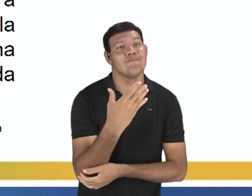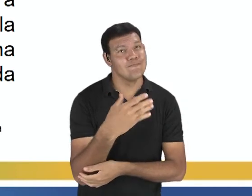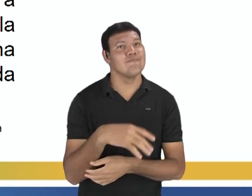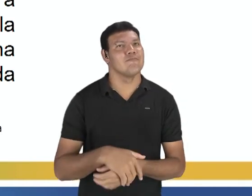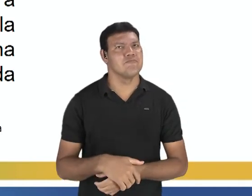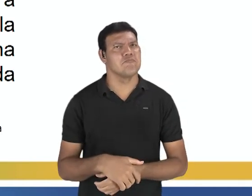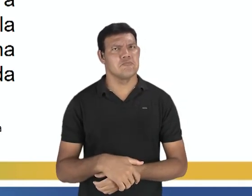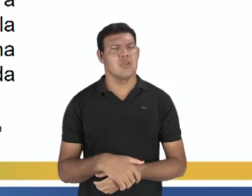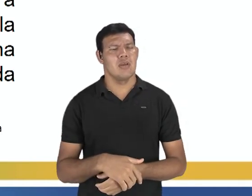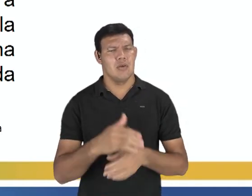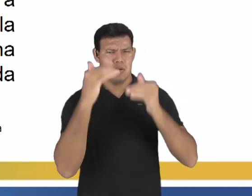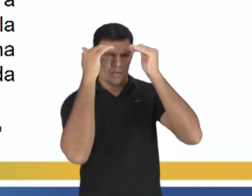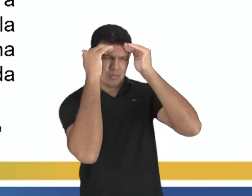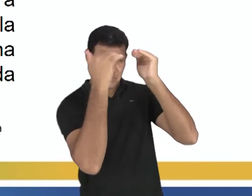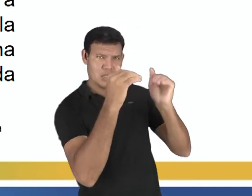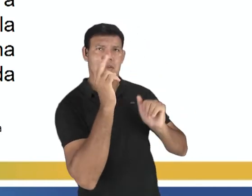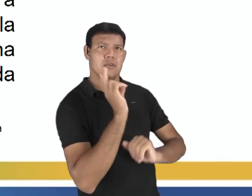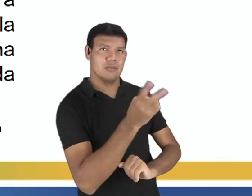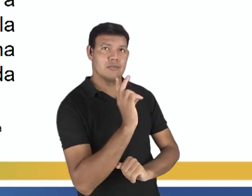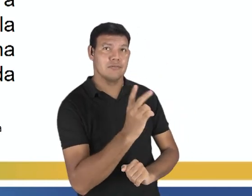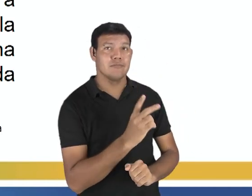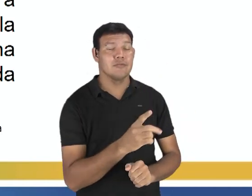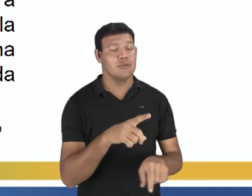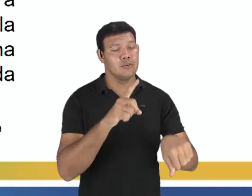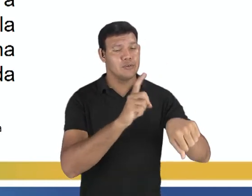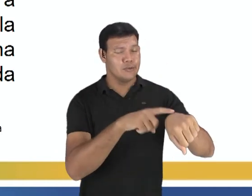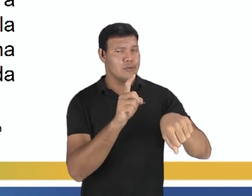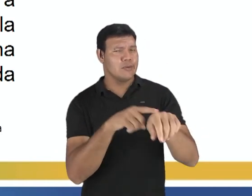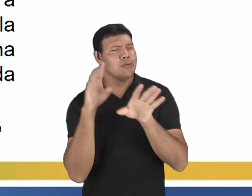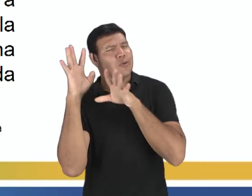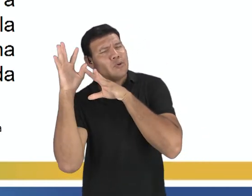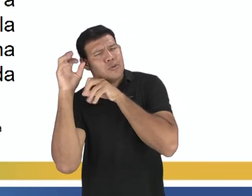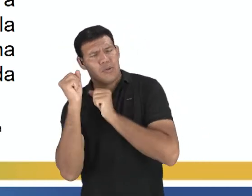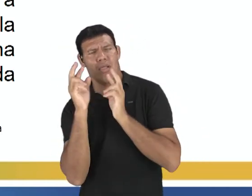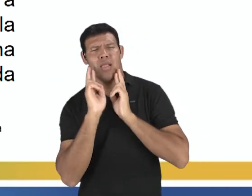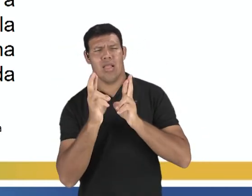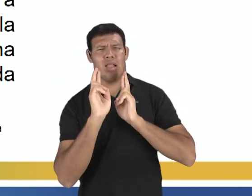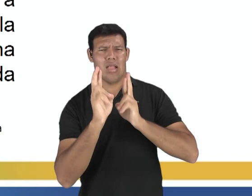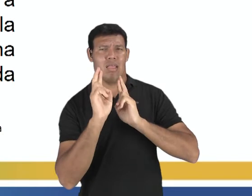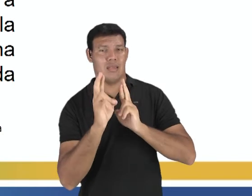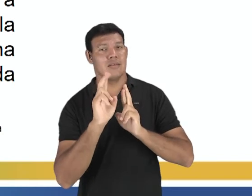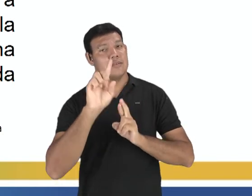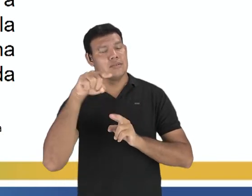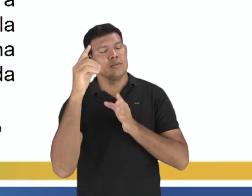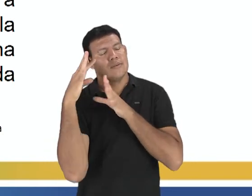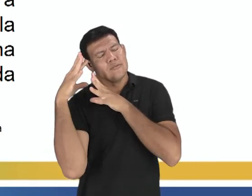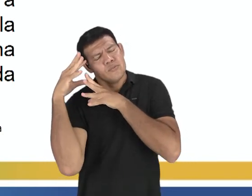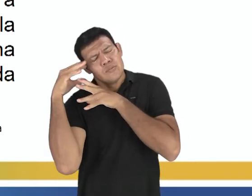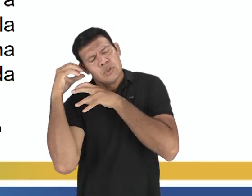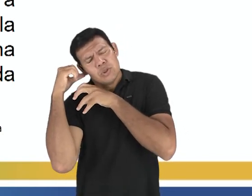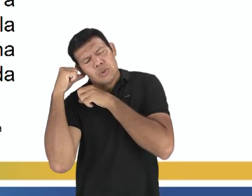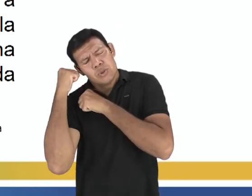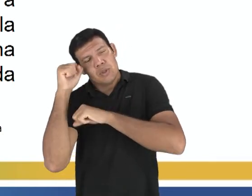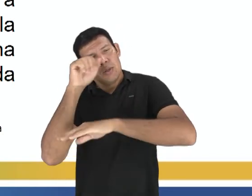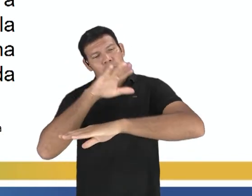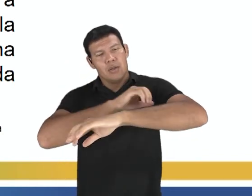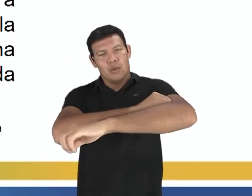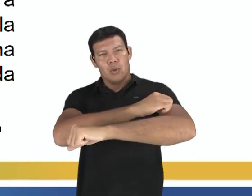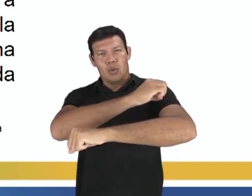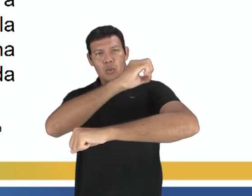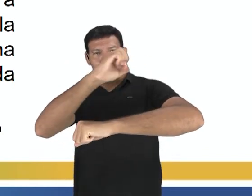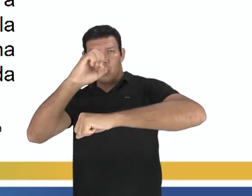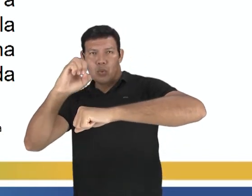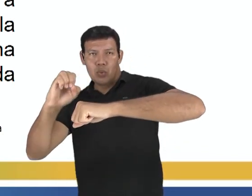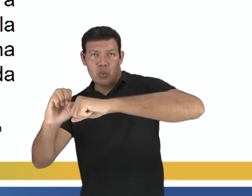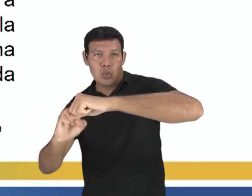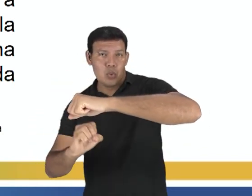faz tudo que eu mando. Na hora de dormir reclama um pouco, mas depois que pega no sono, dorme a noite